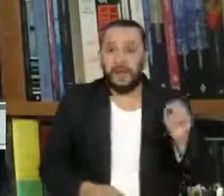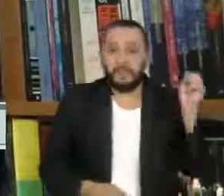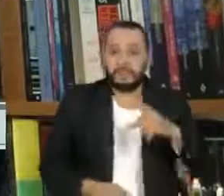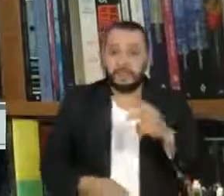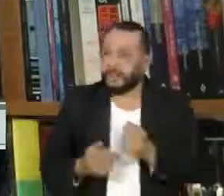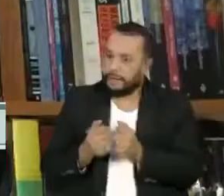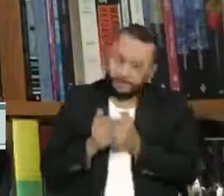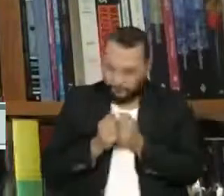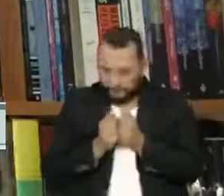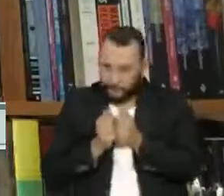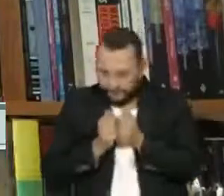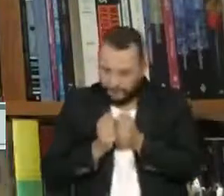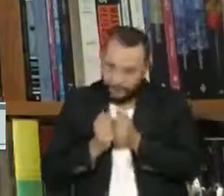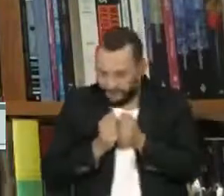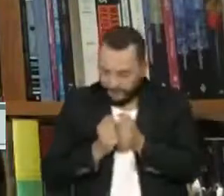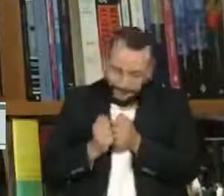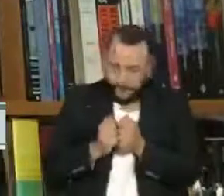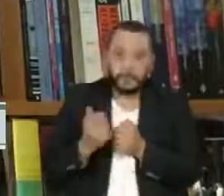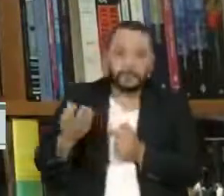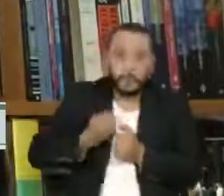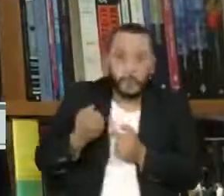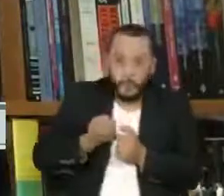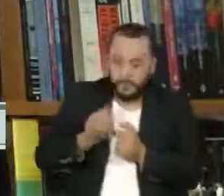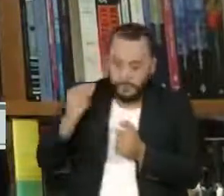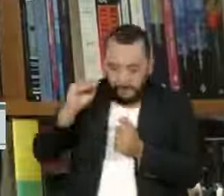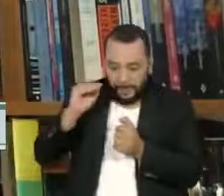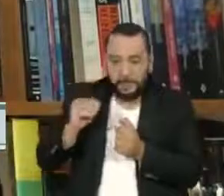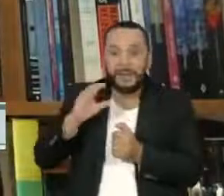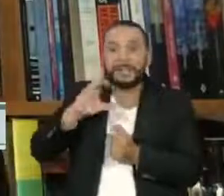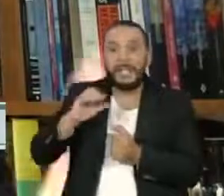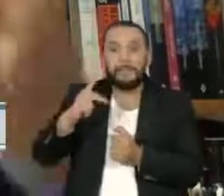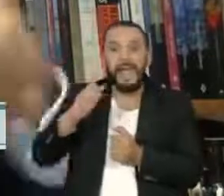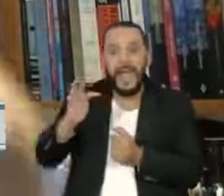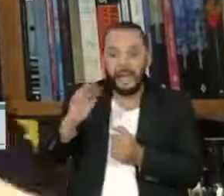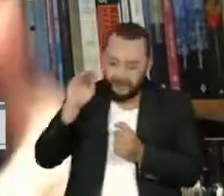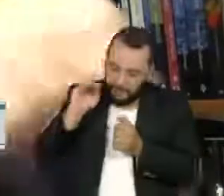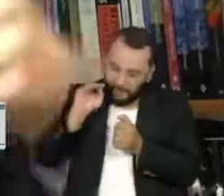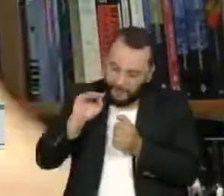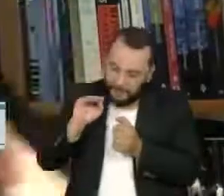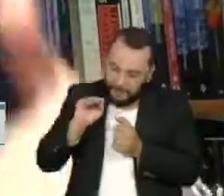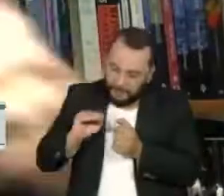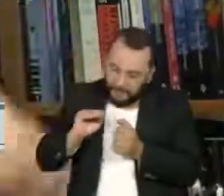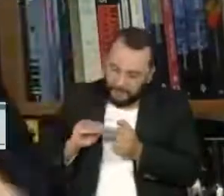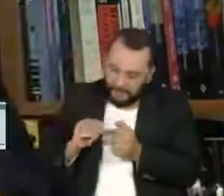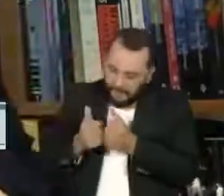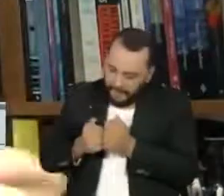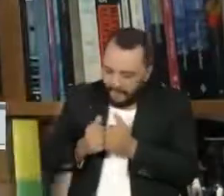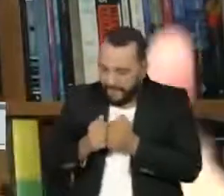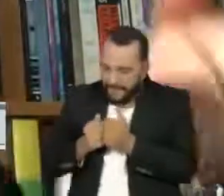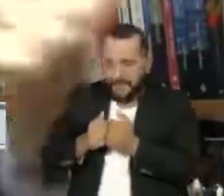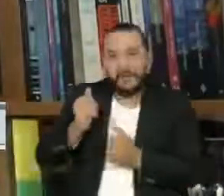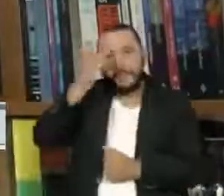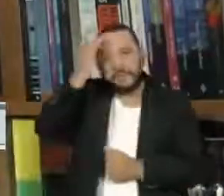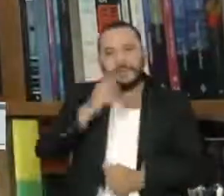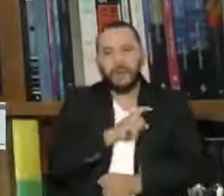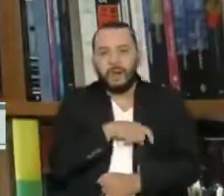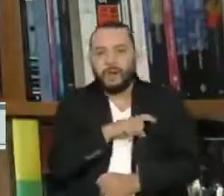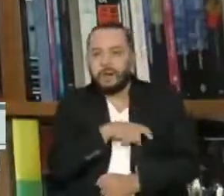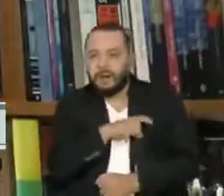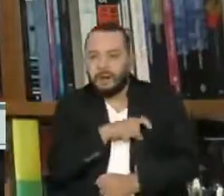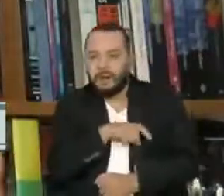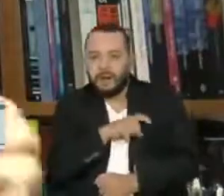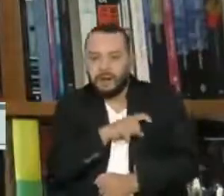aposentado vai lá, coloca o seu número de benefício, seu CPF, etc. E esta pessoa maliciosa captura